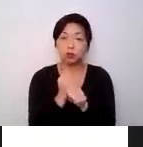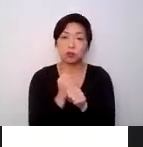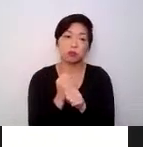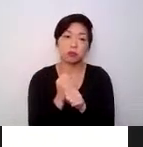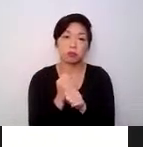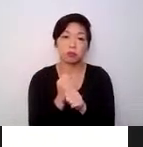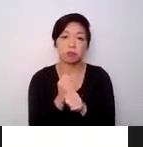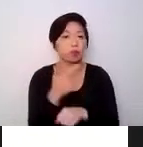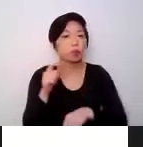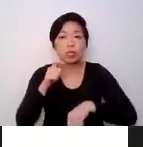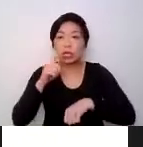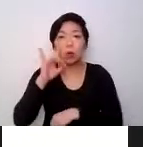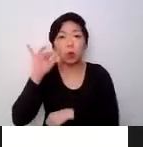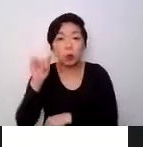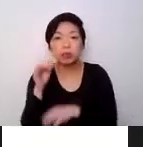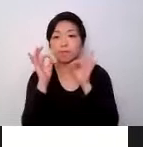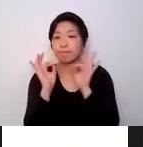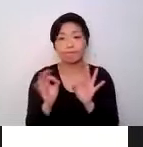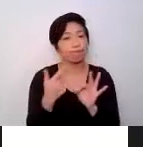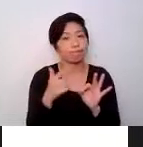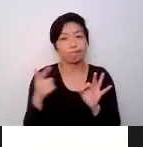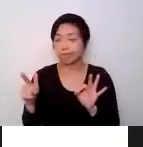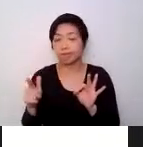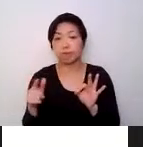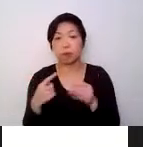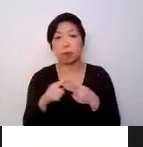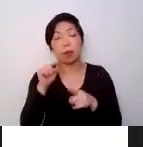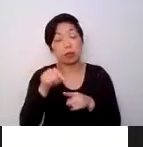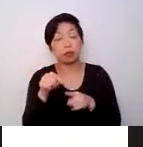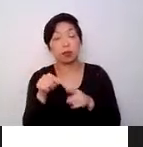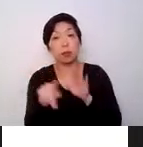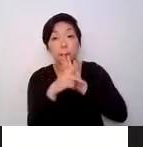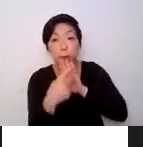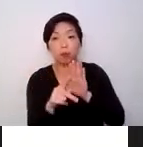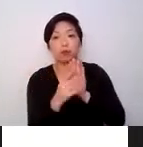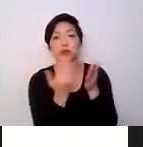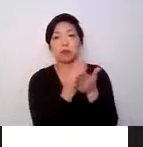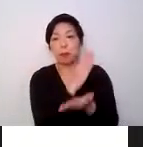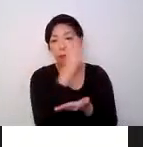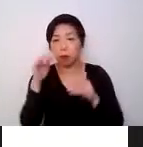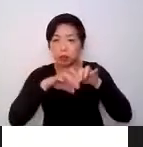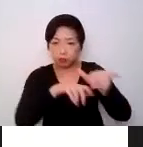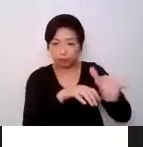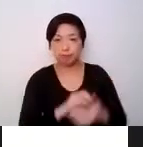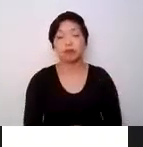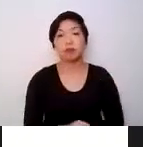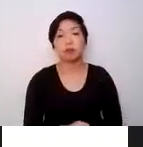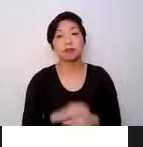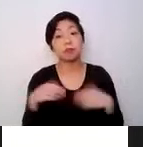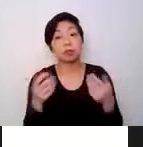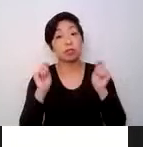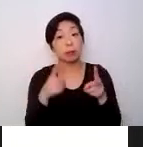a datação correta, mas ela é do acervo da própria biblioteca, e a gente percebe o